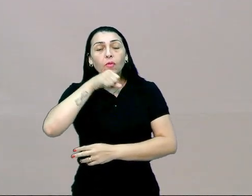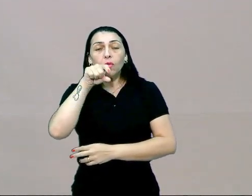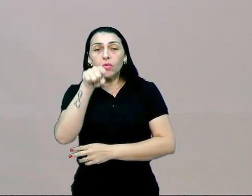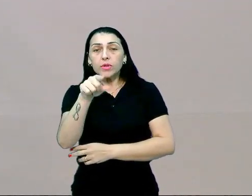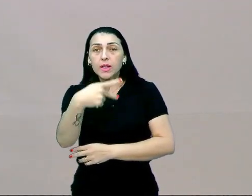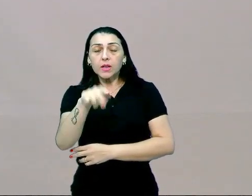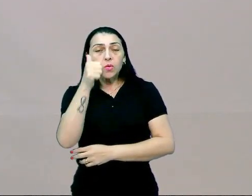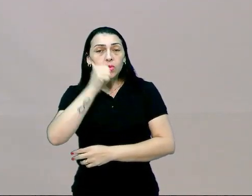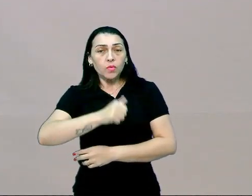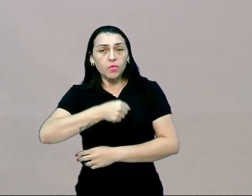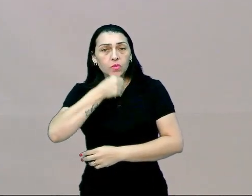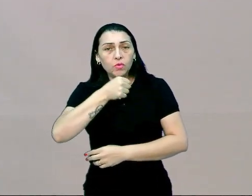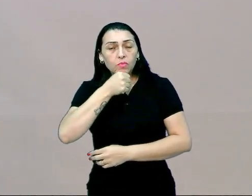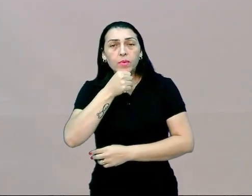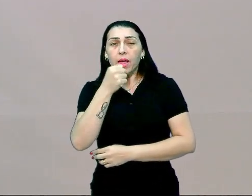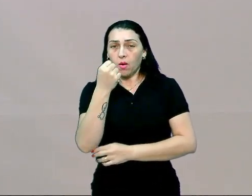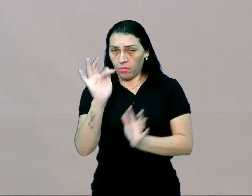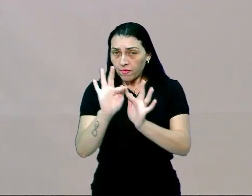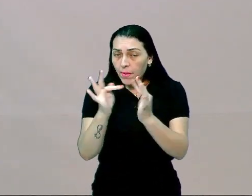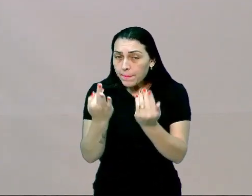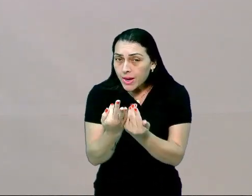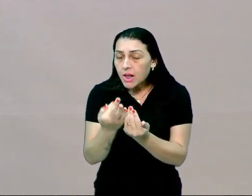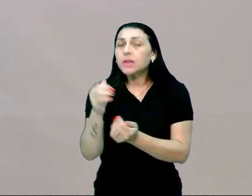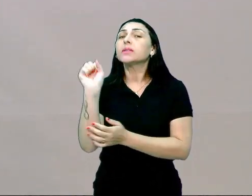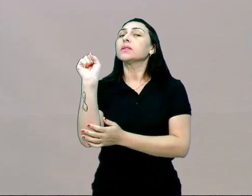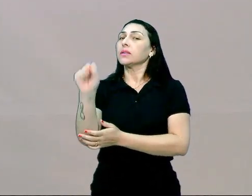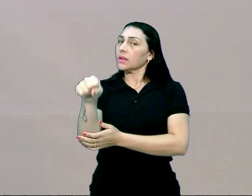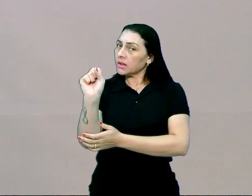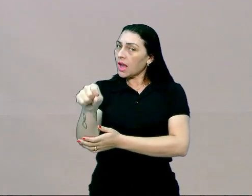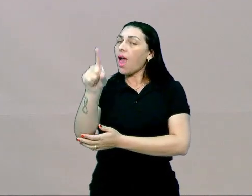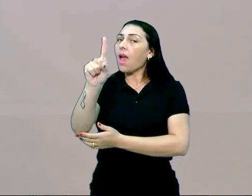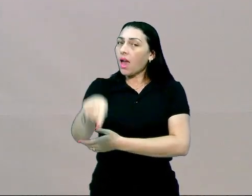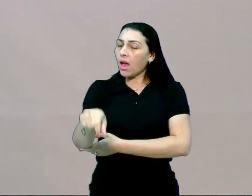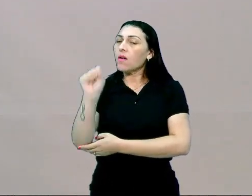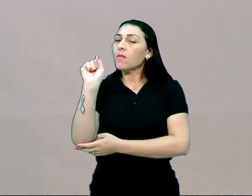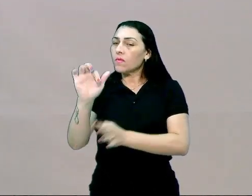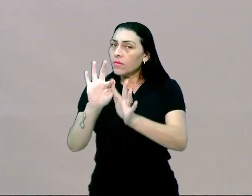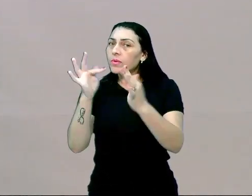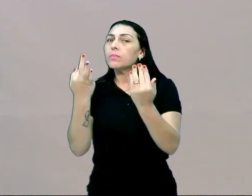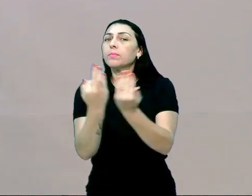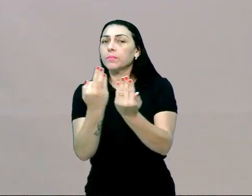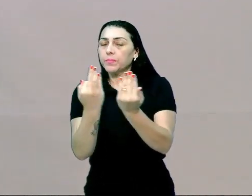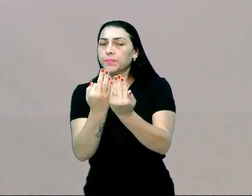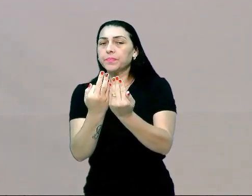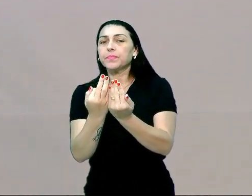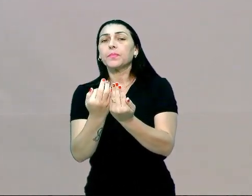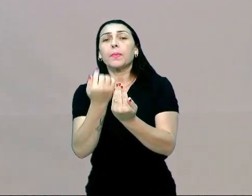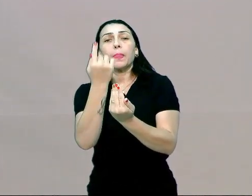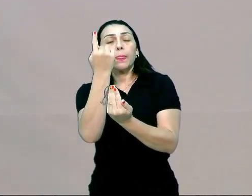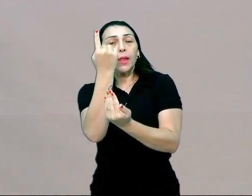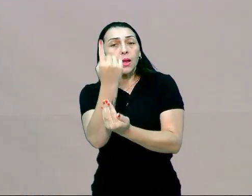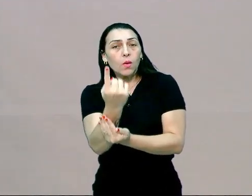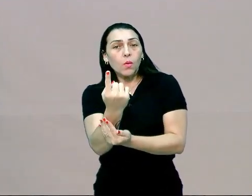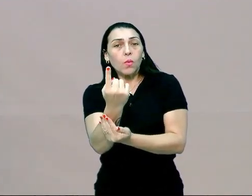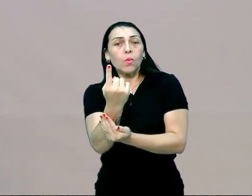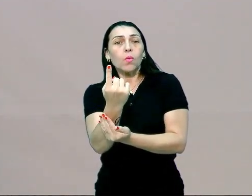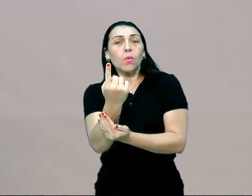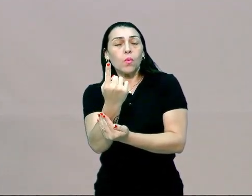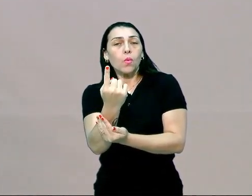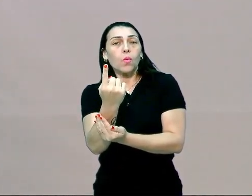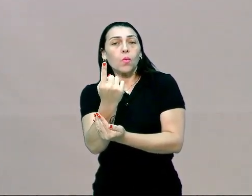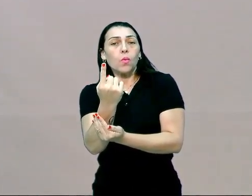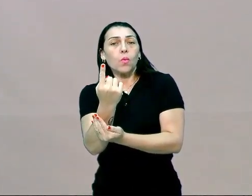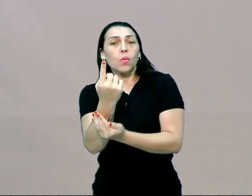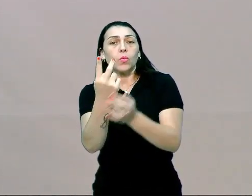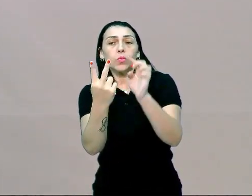Você e a sua avó são uma família? Sim, são uma família. Um casal